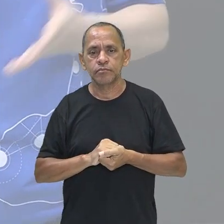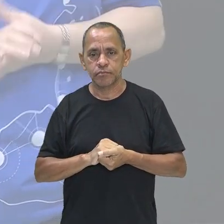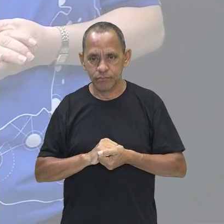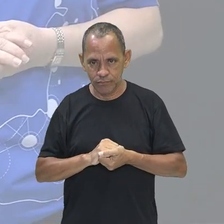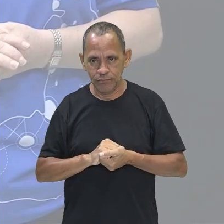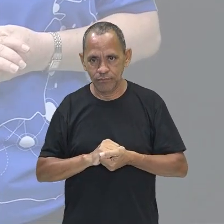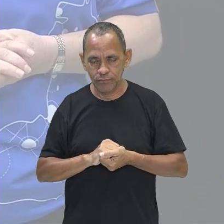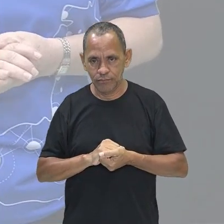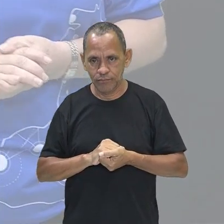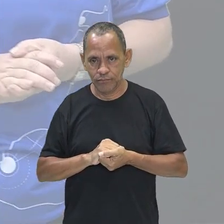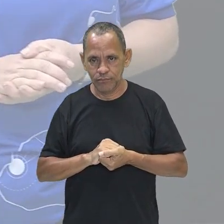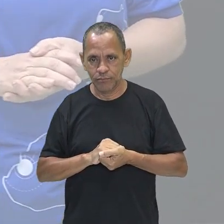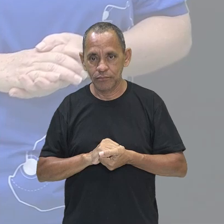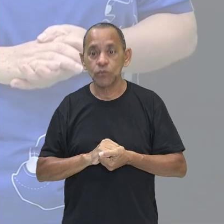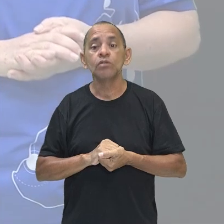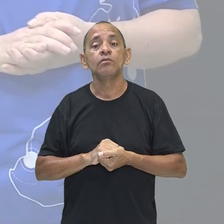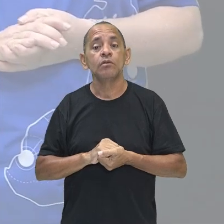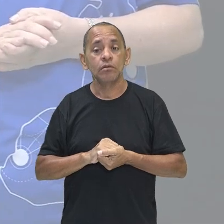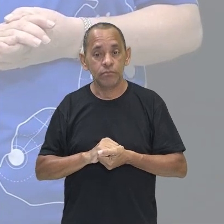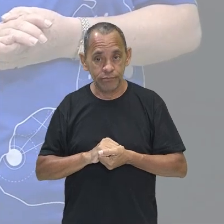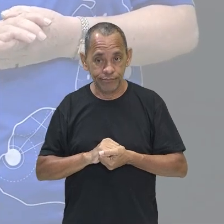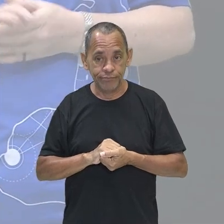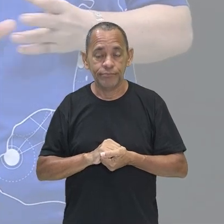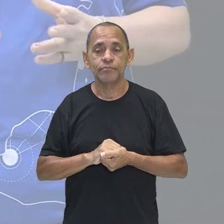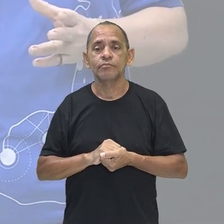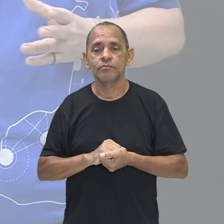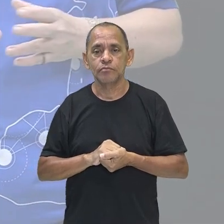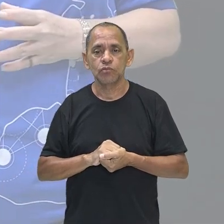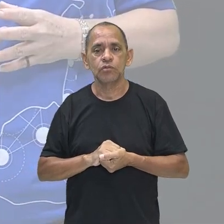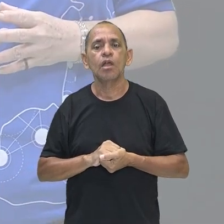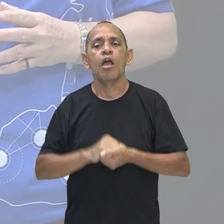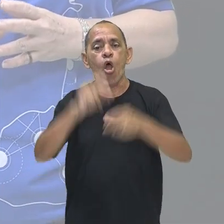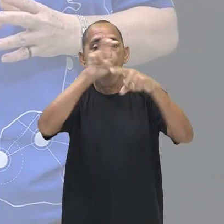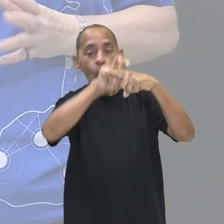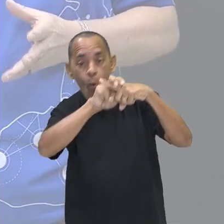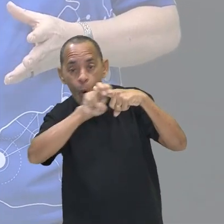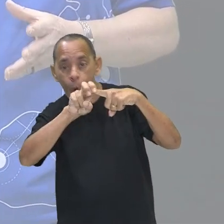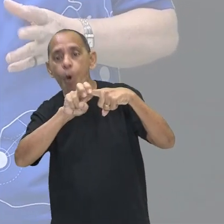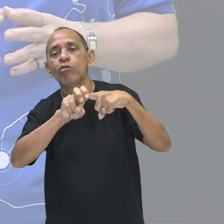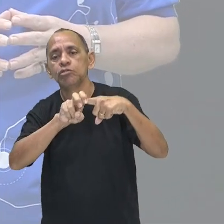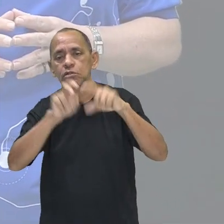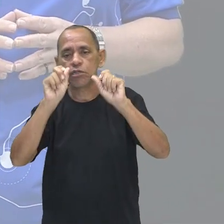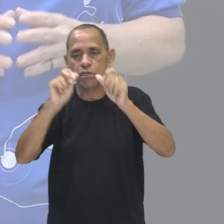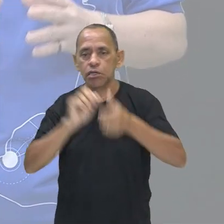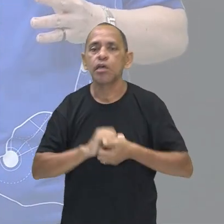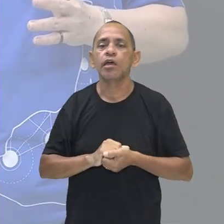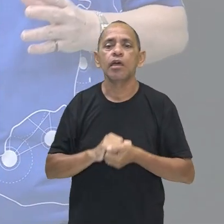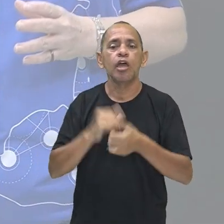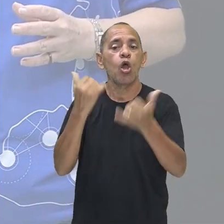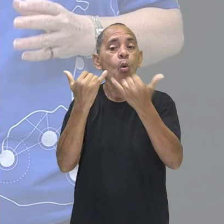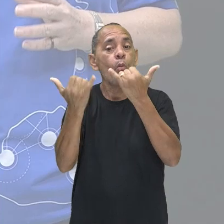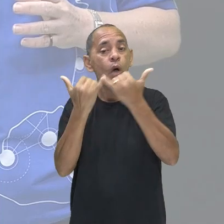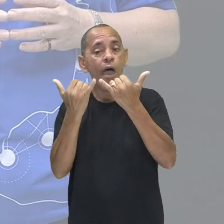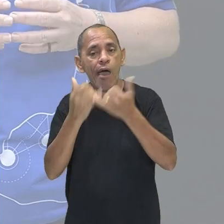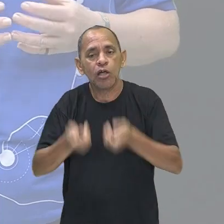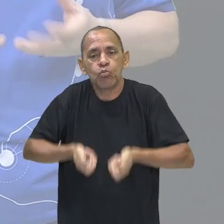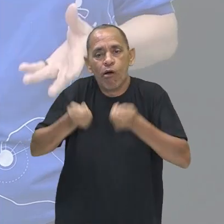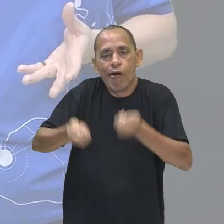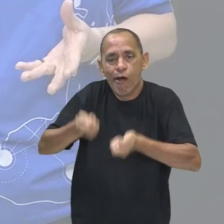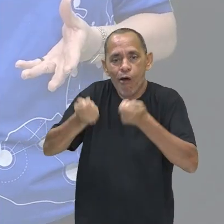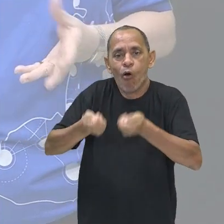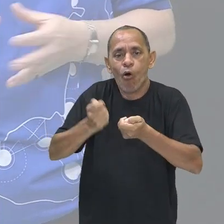lá. E o bonde que parece uma carroça, coisas nossa, muito nossa, o samba, a prontidão e